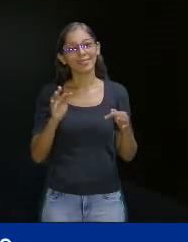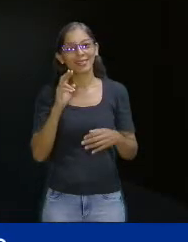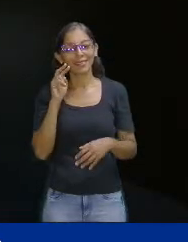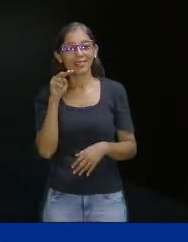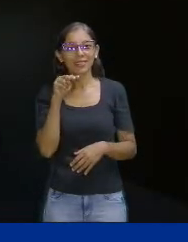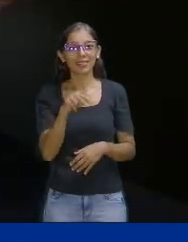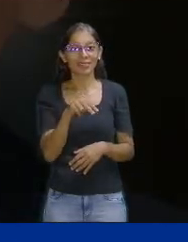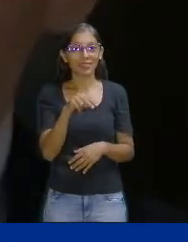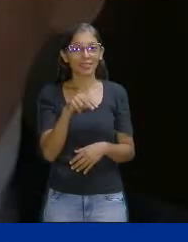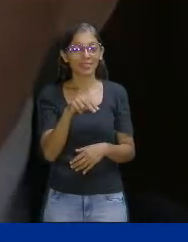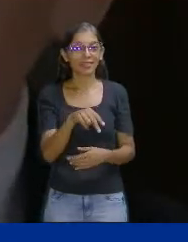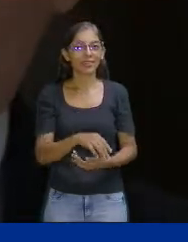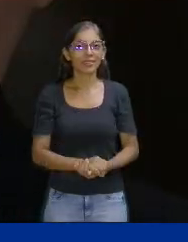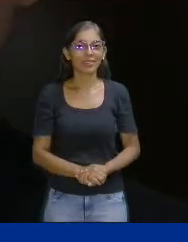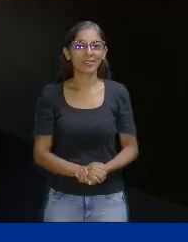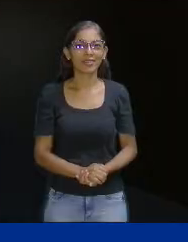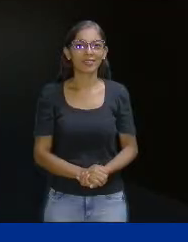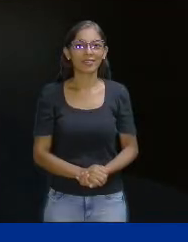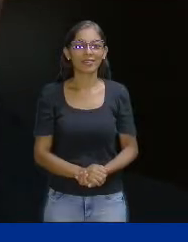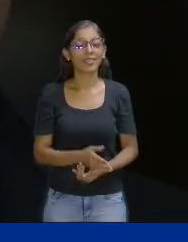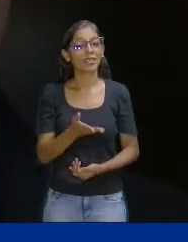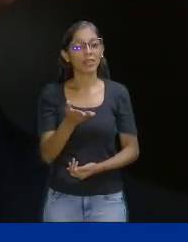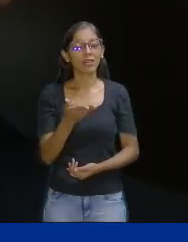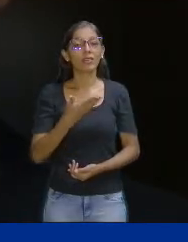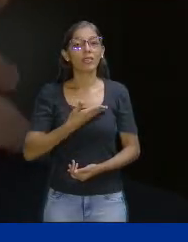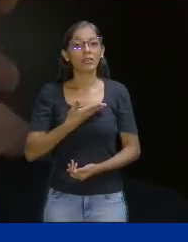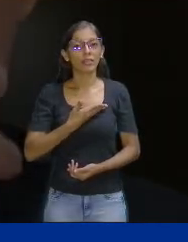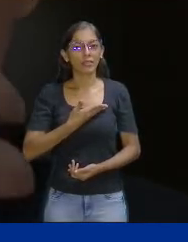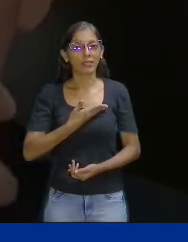uma pessoa, uma colega